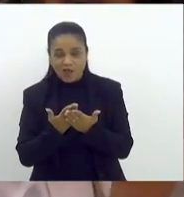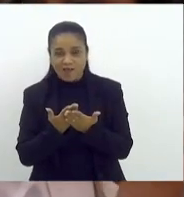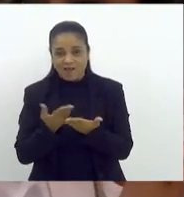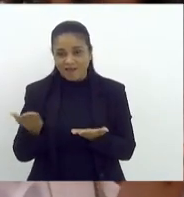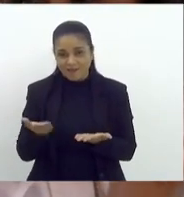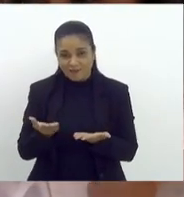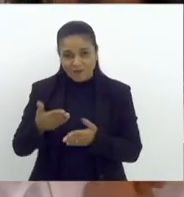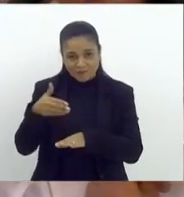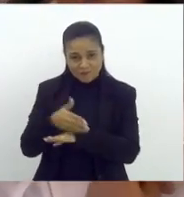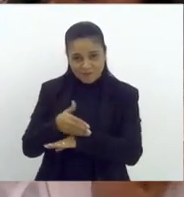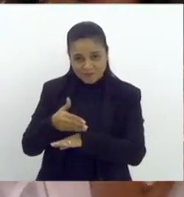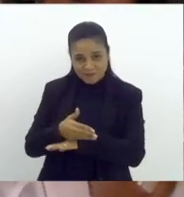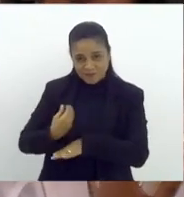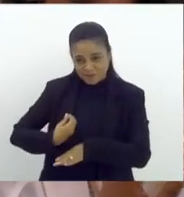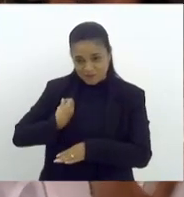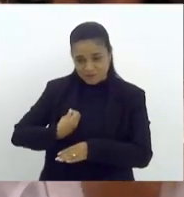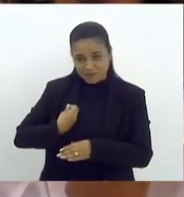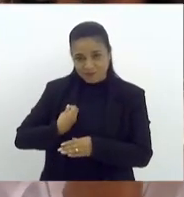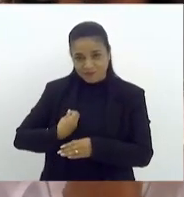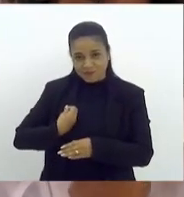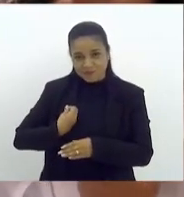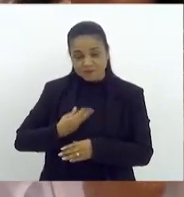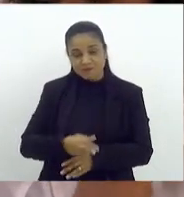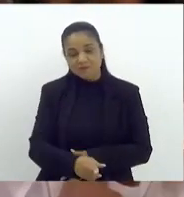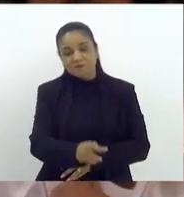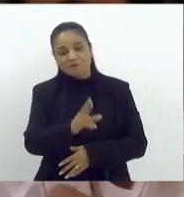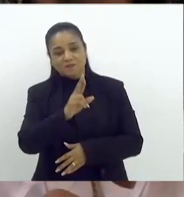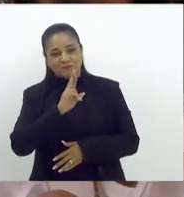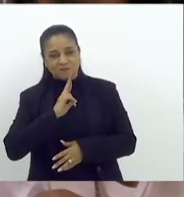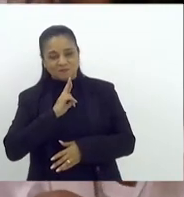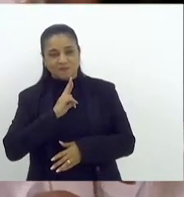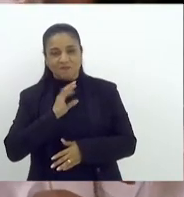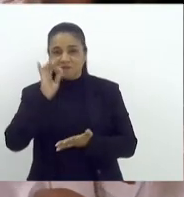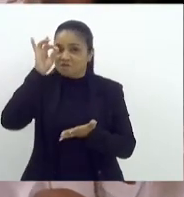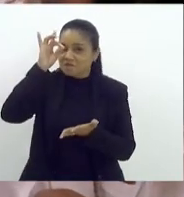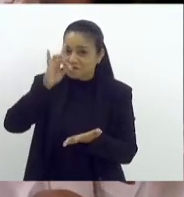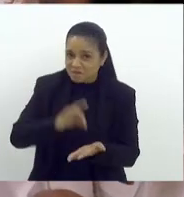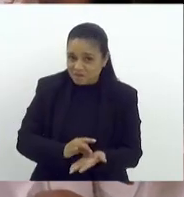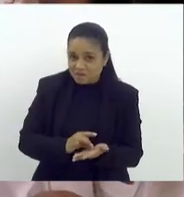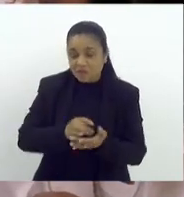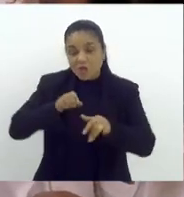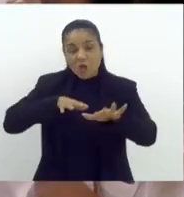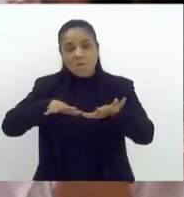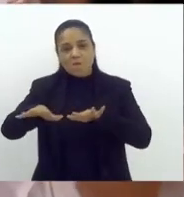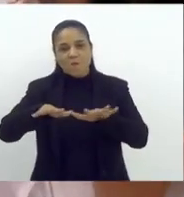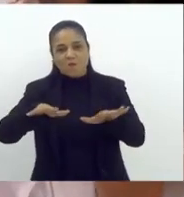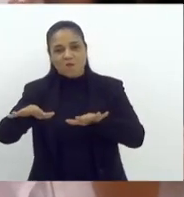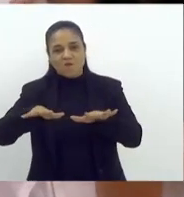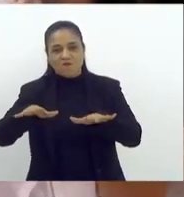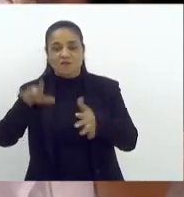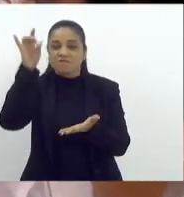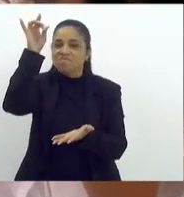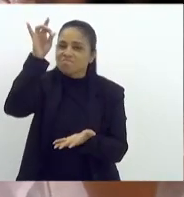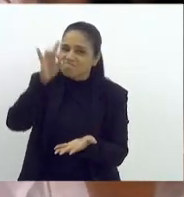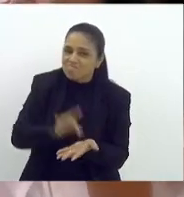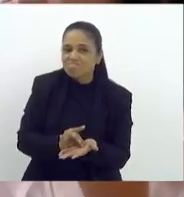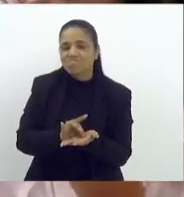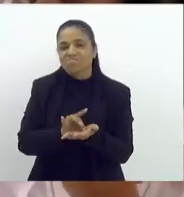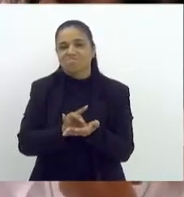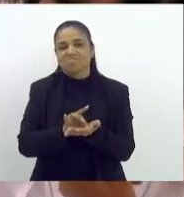presente e que me devolve a Total legitimidade de que esse movimento verdadeiramente